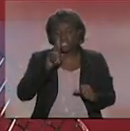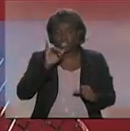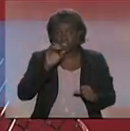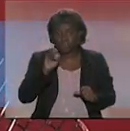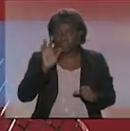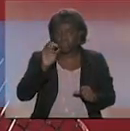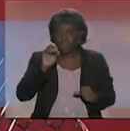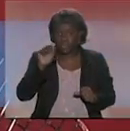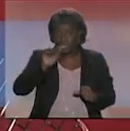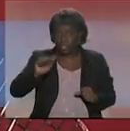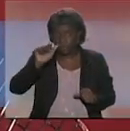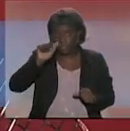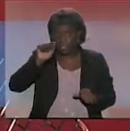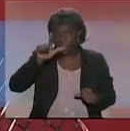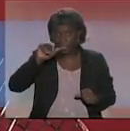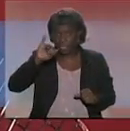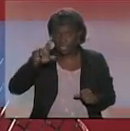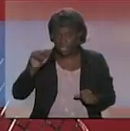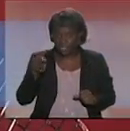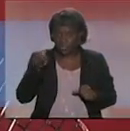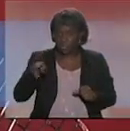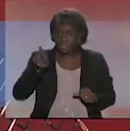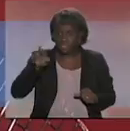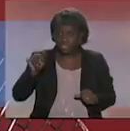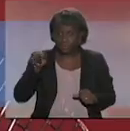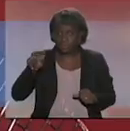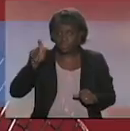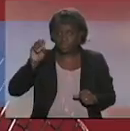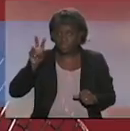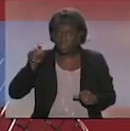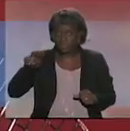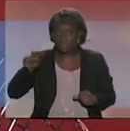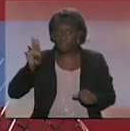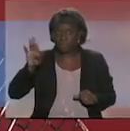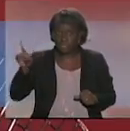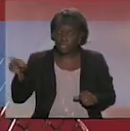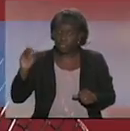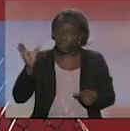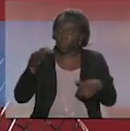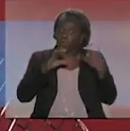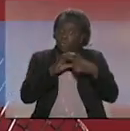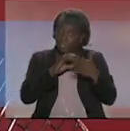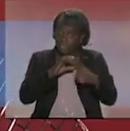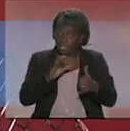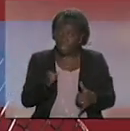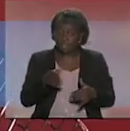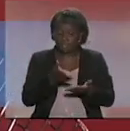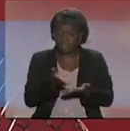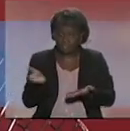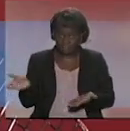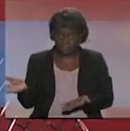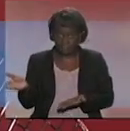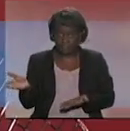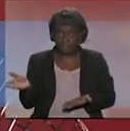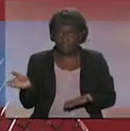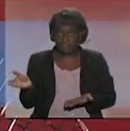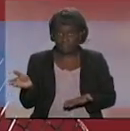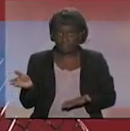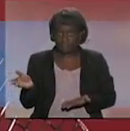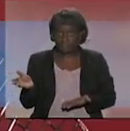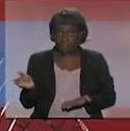aqui? Envie sua sugestão para rioemfoco@lerj.rj.gov.br ou para o nosso WhatsApp